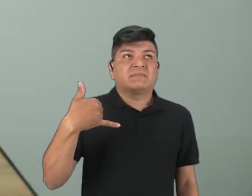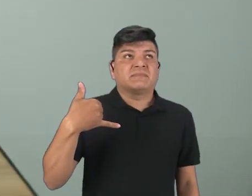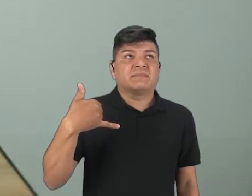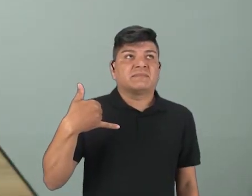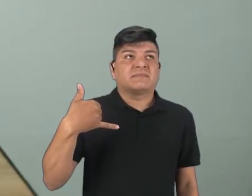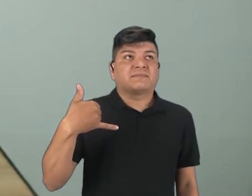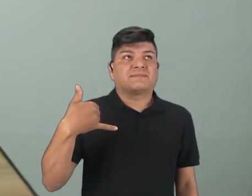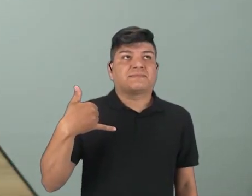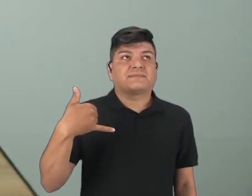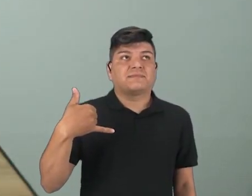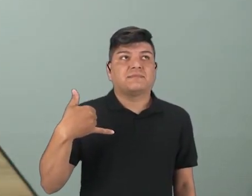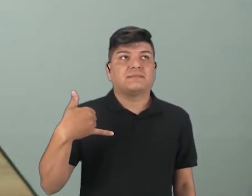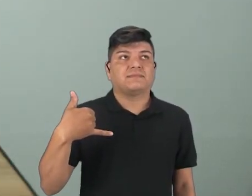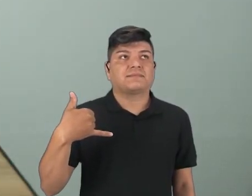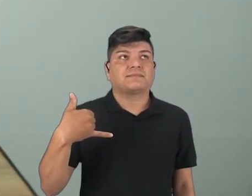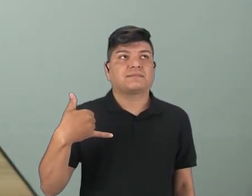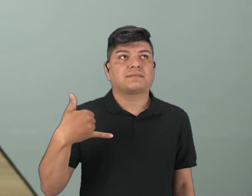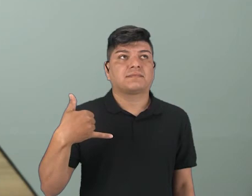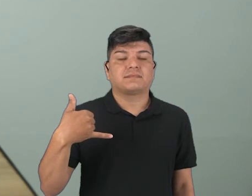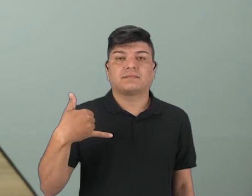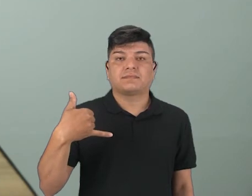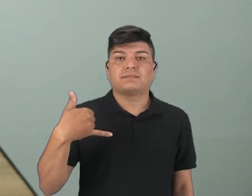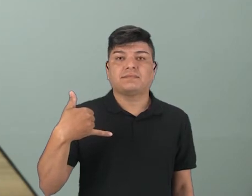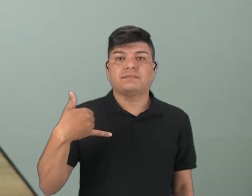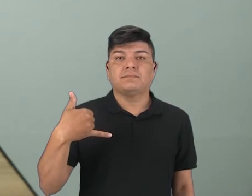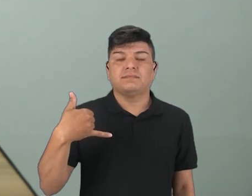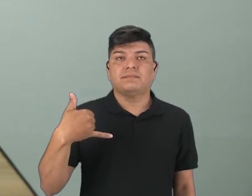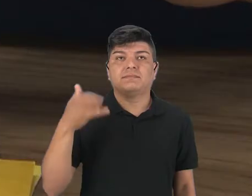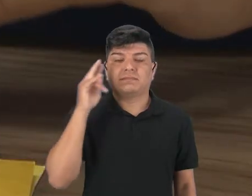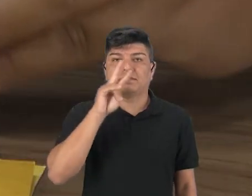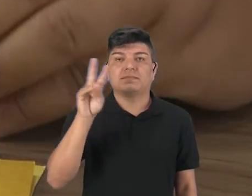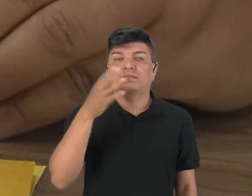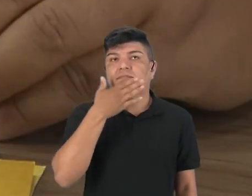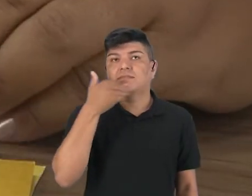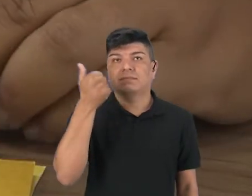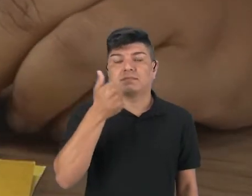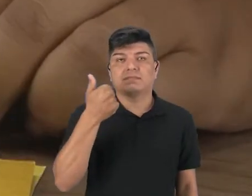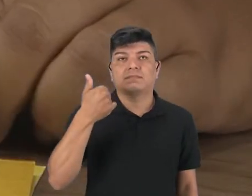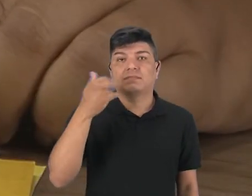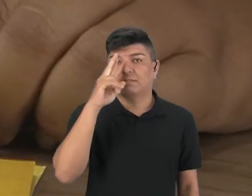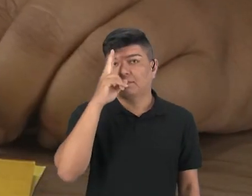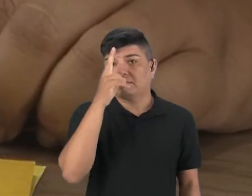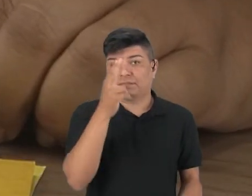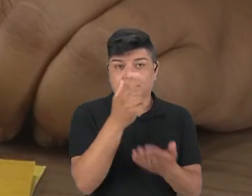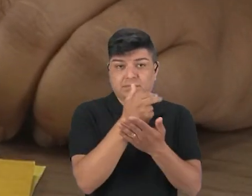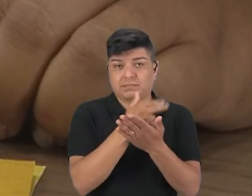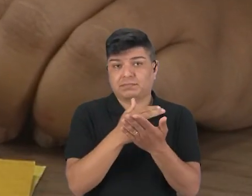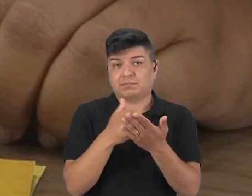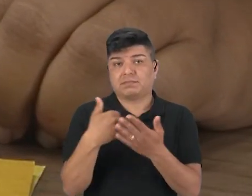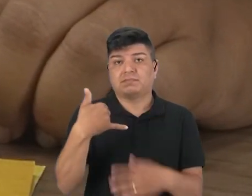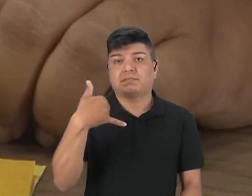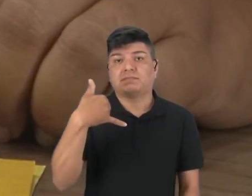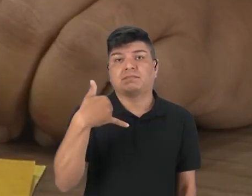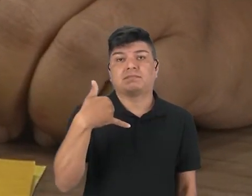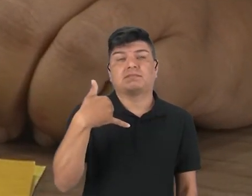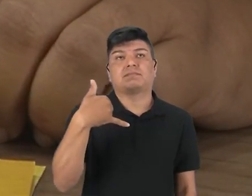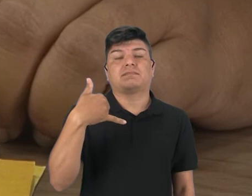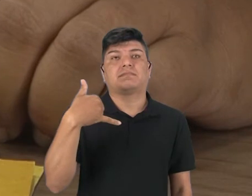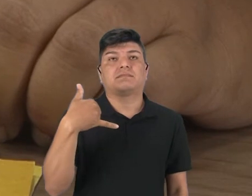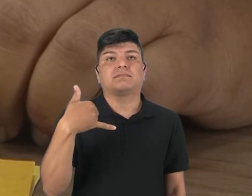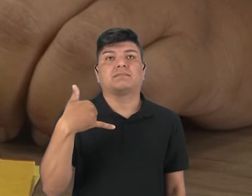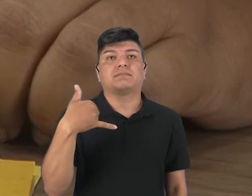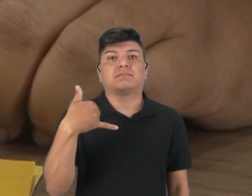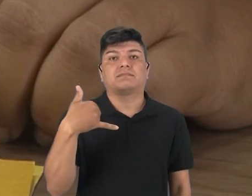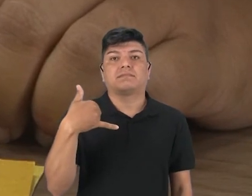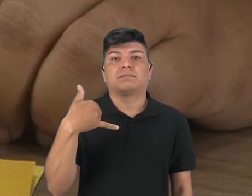para vocês, para que vocês tenham uma maior visualização, uma melhor visualização.